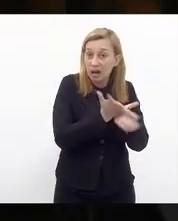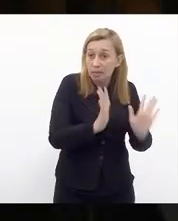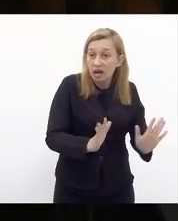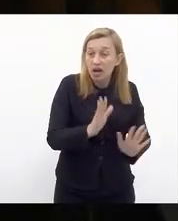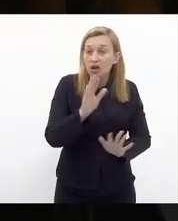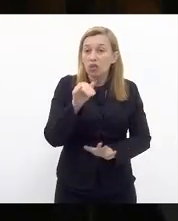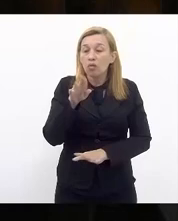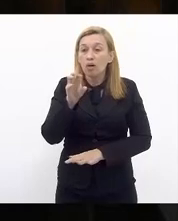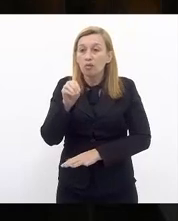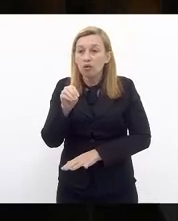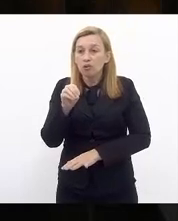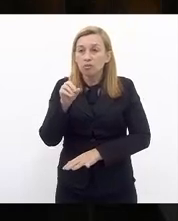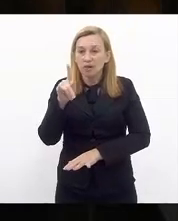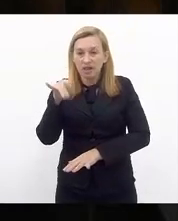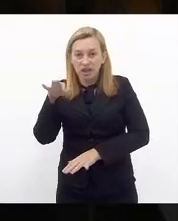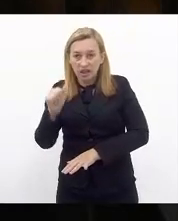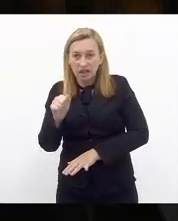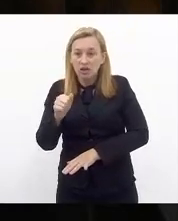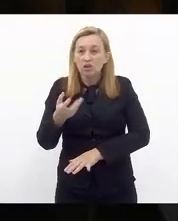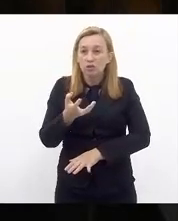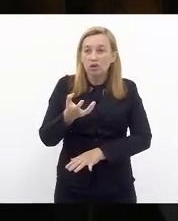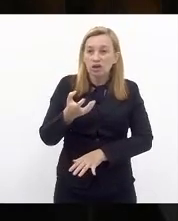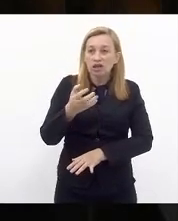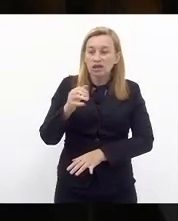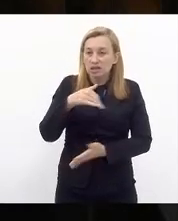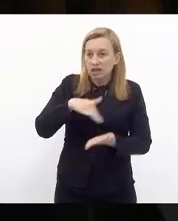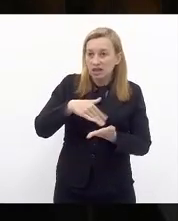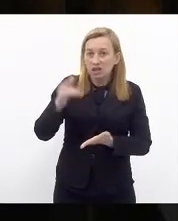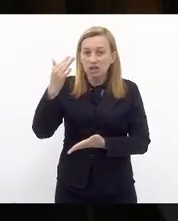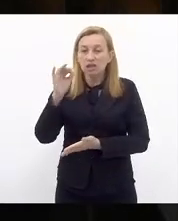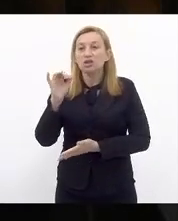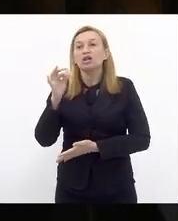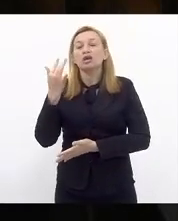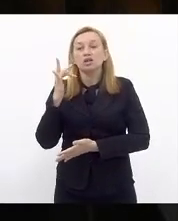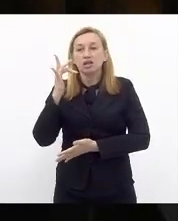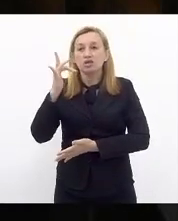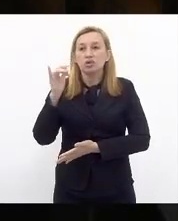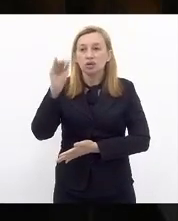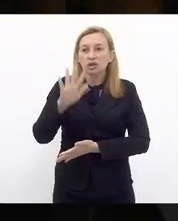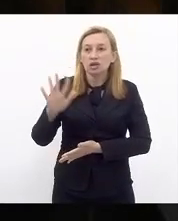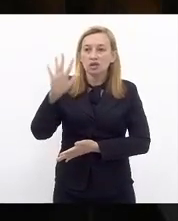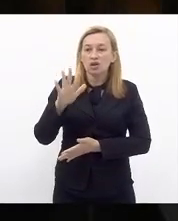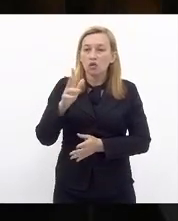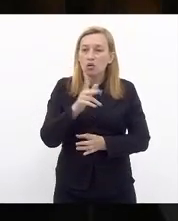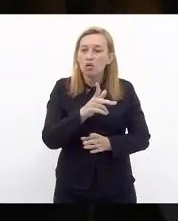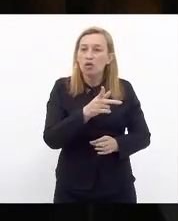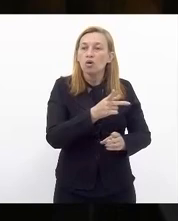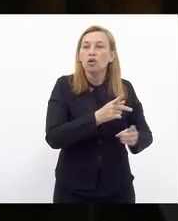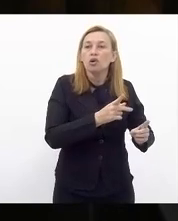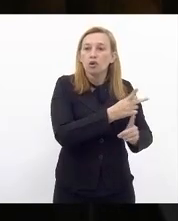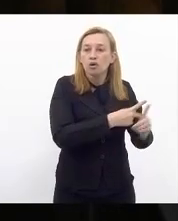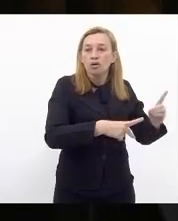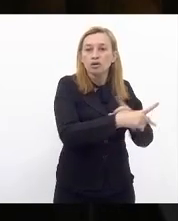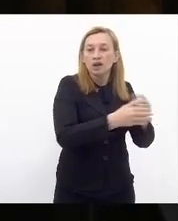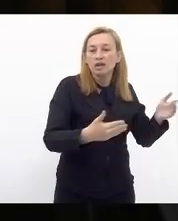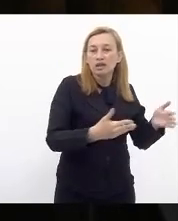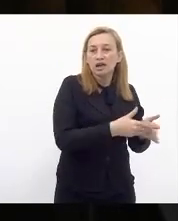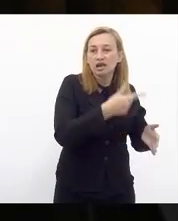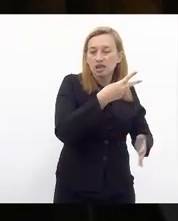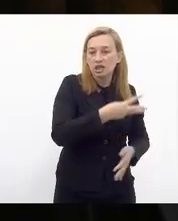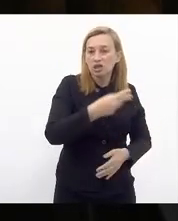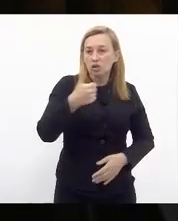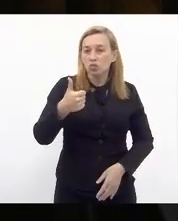como pretende a Secretaria do Tesouro Nacional é levar para o ir previdência até Trinta e Um de dezembro